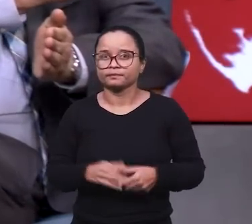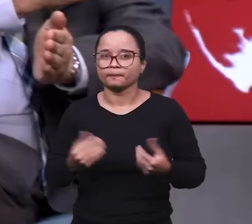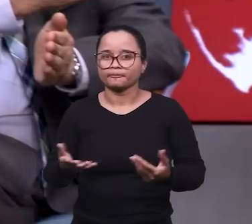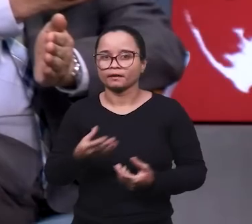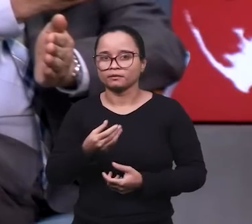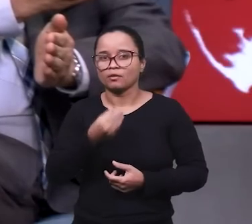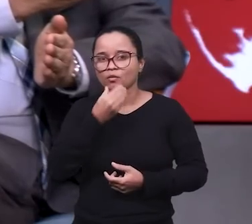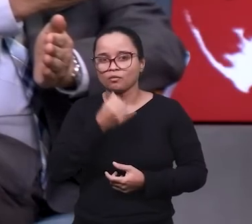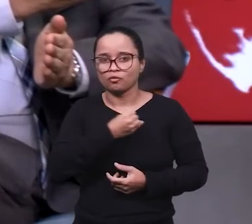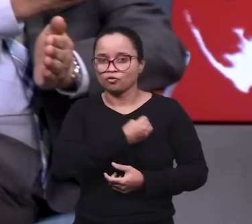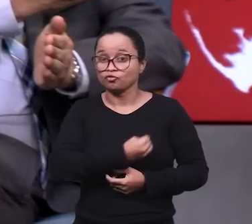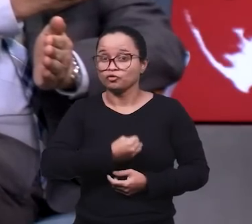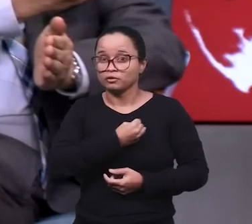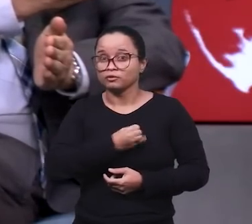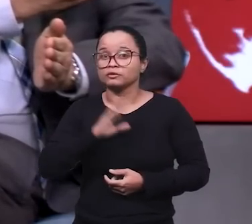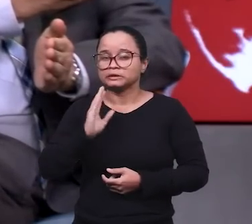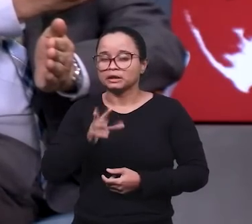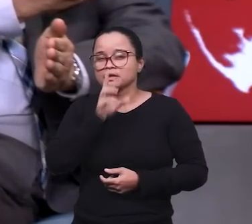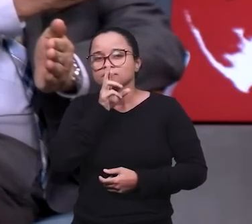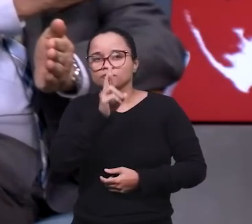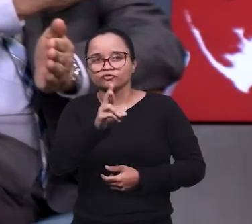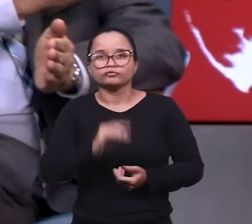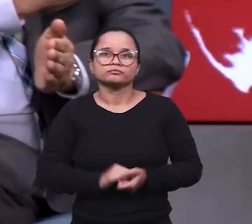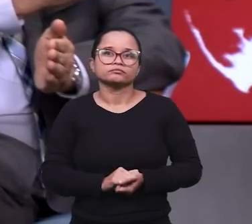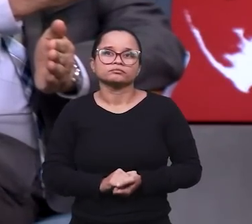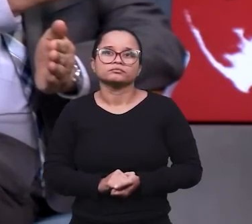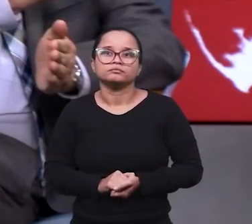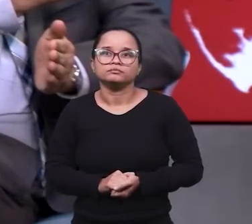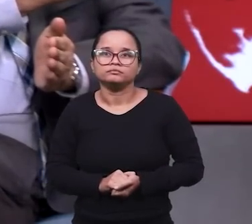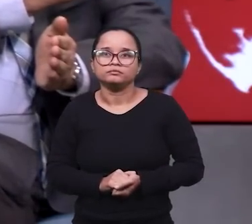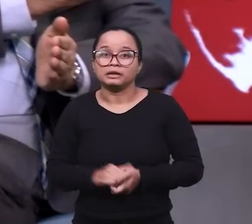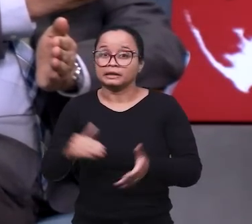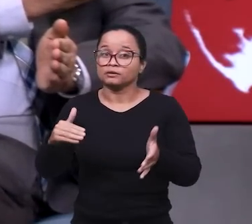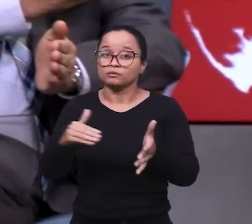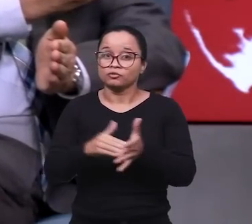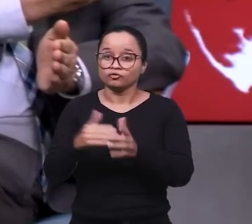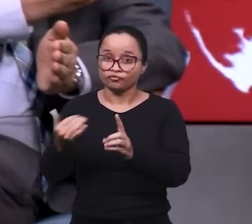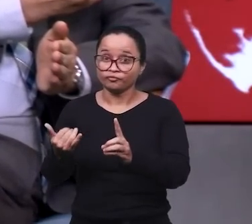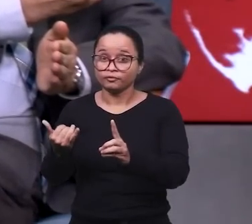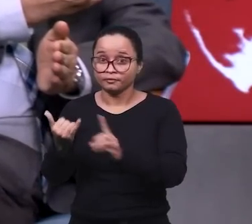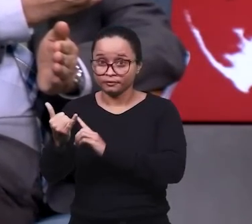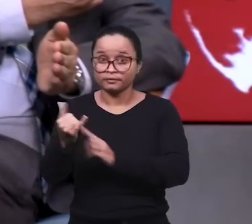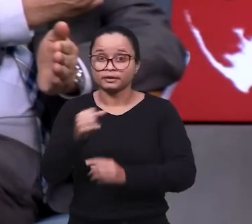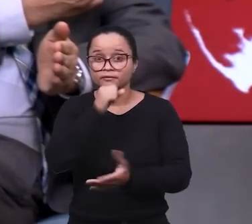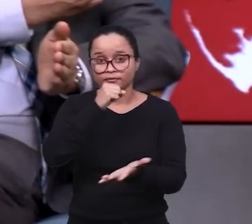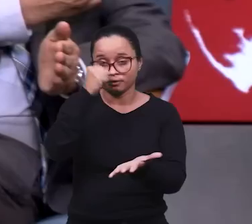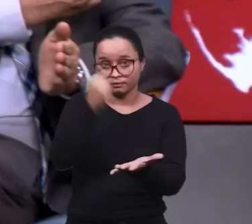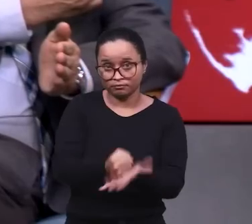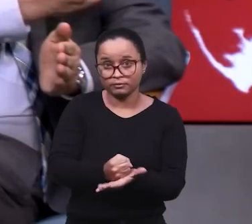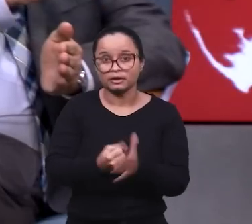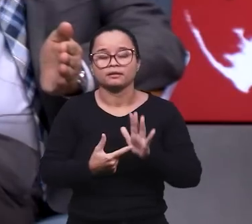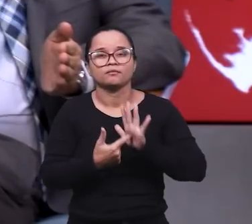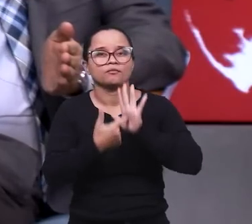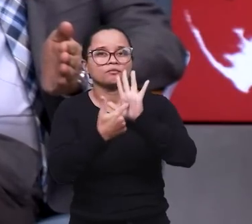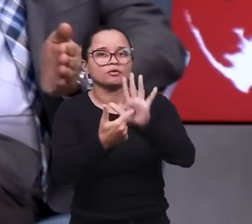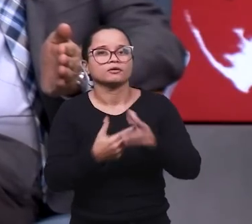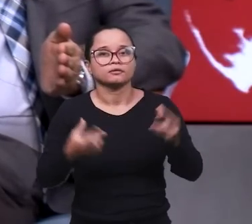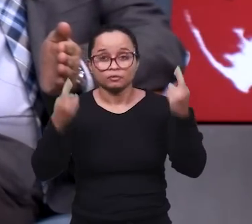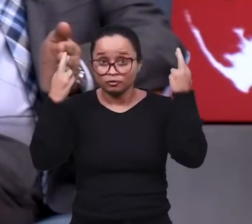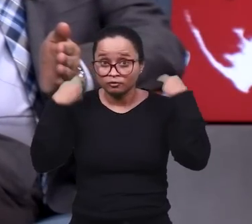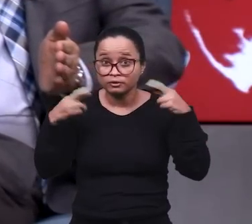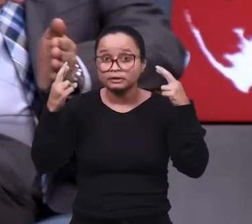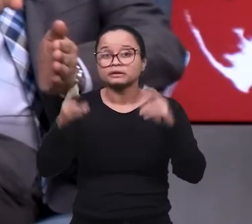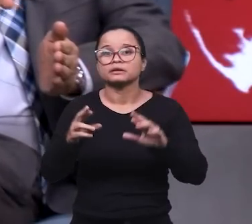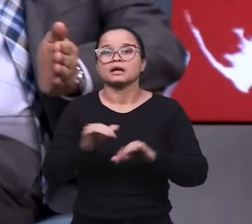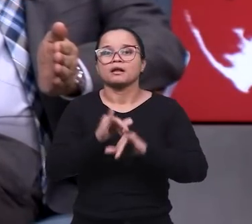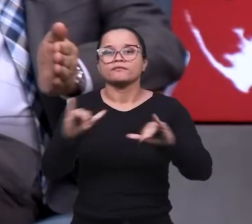já havia respondido lá no início. Ele, como último profeta do Velho Testamento, ele aponta para o